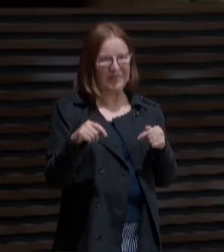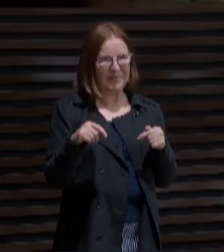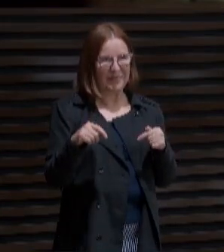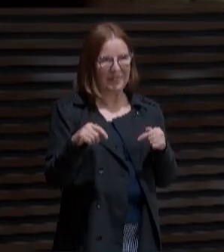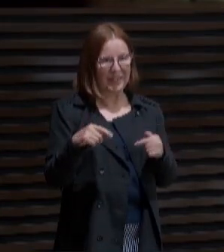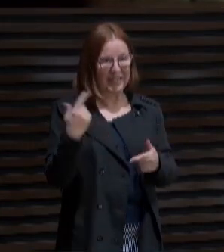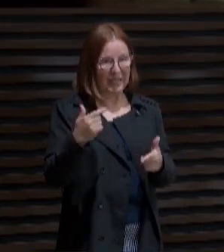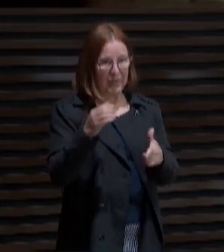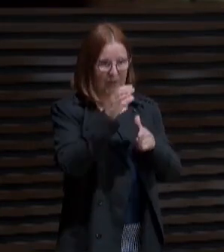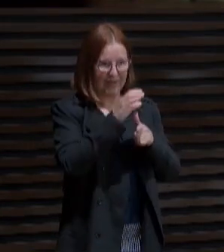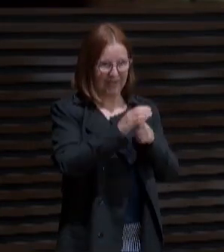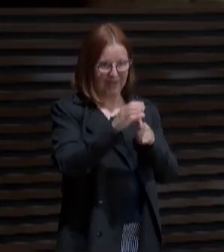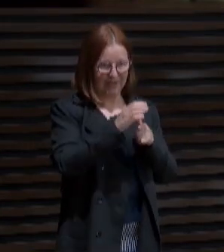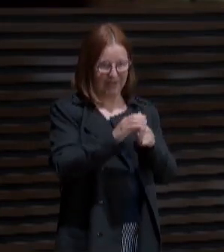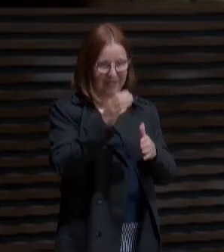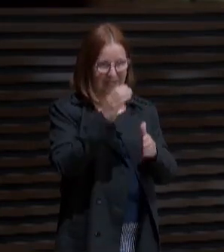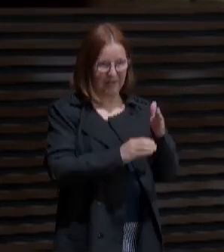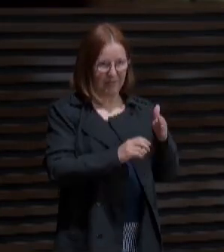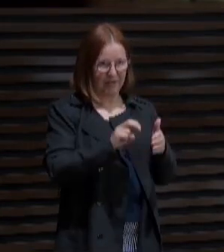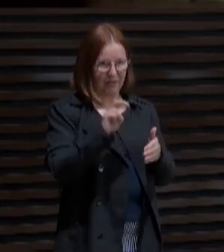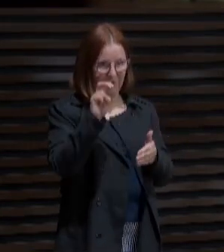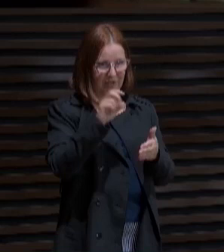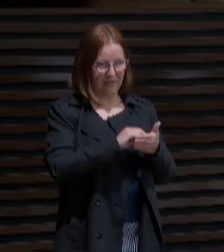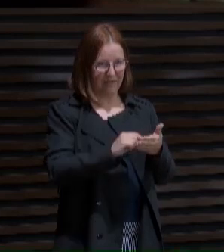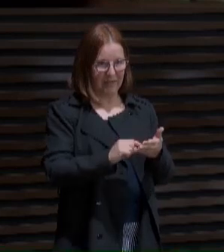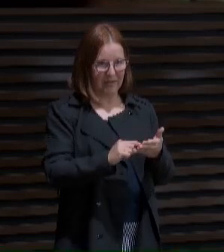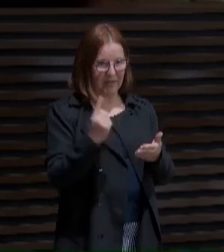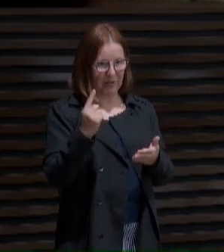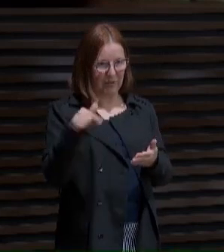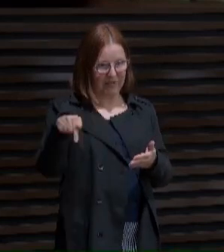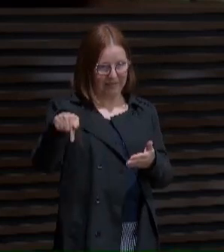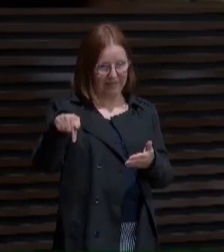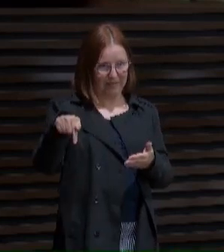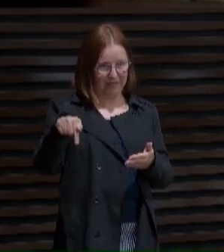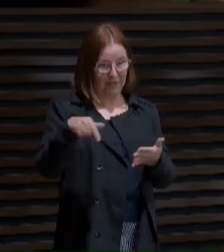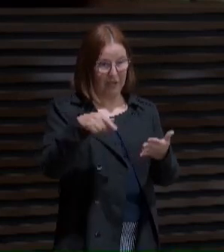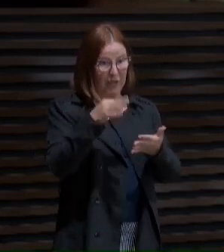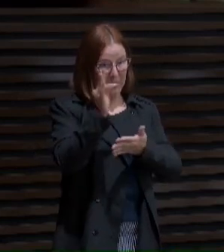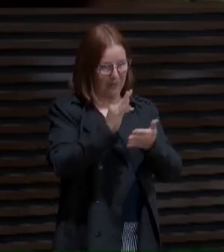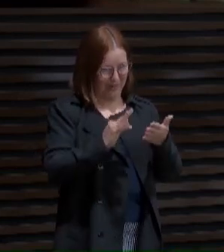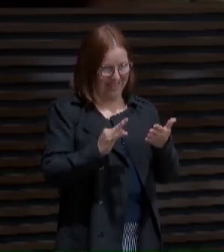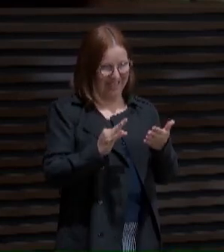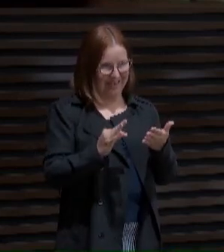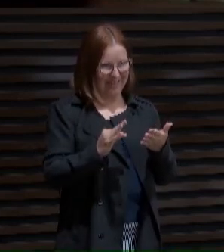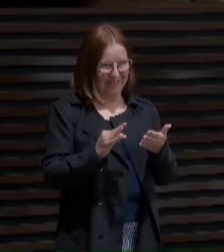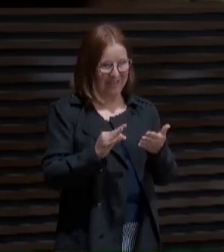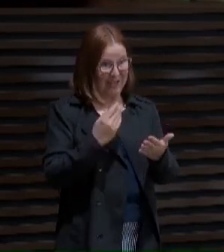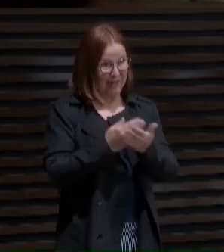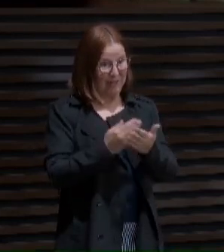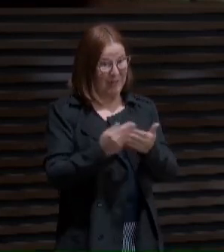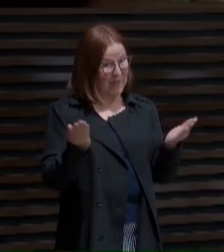2 Coríntios 5,17. E o texto que eu gostaria de meditar hoje com